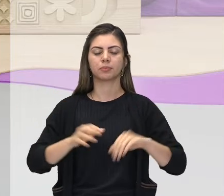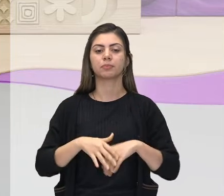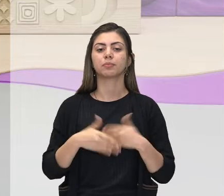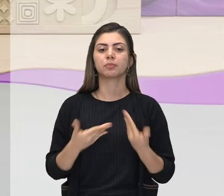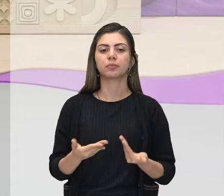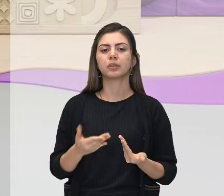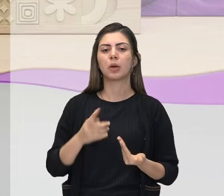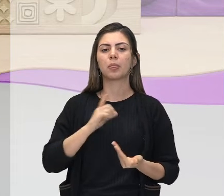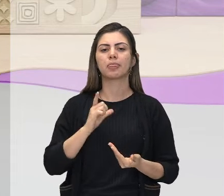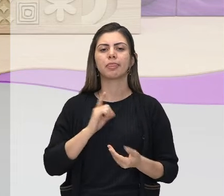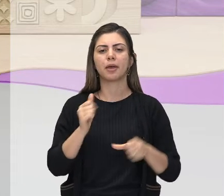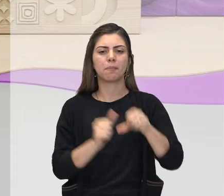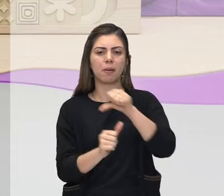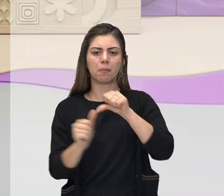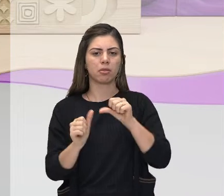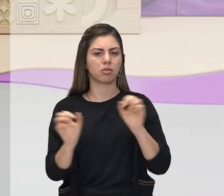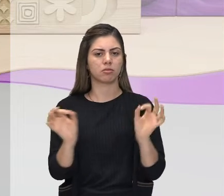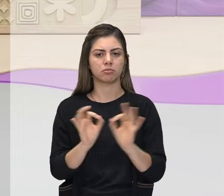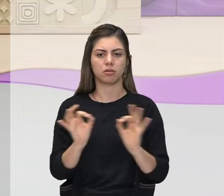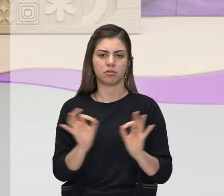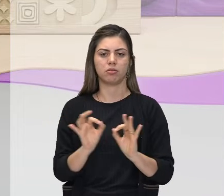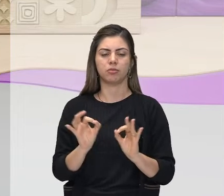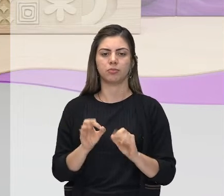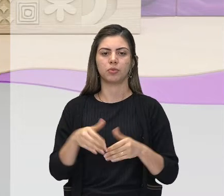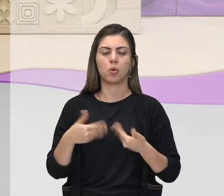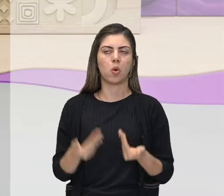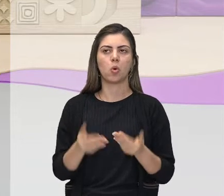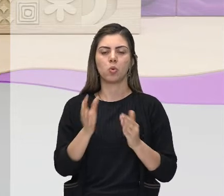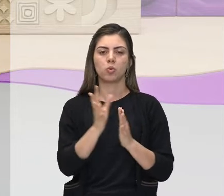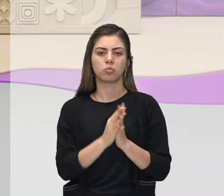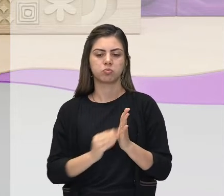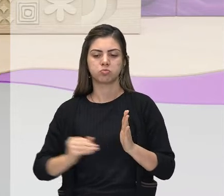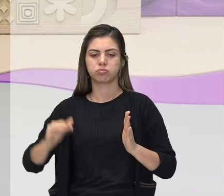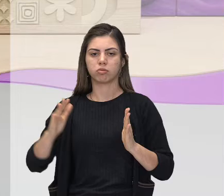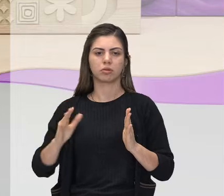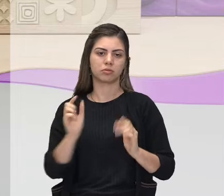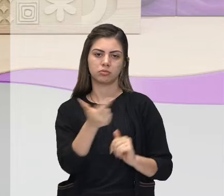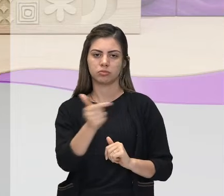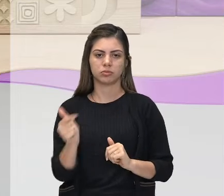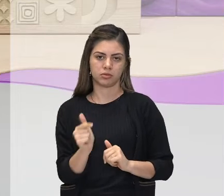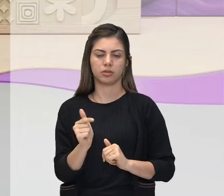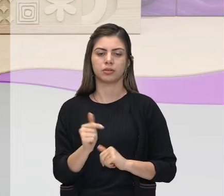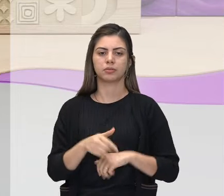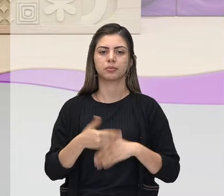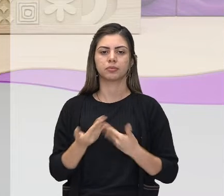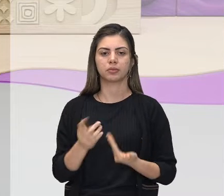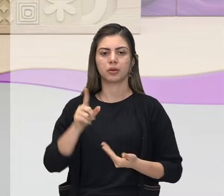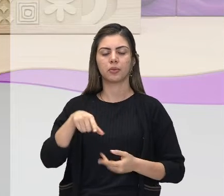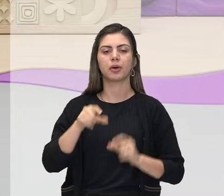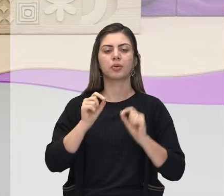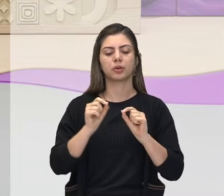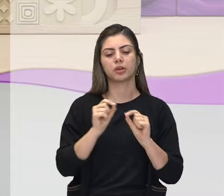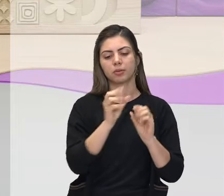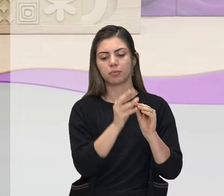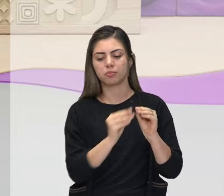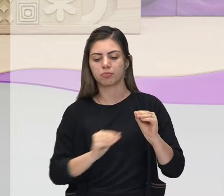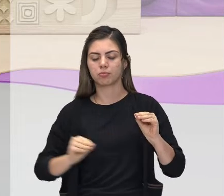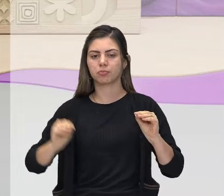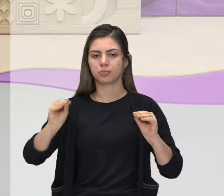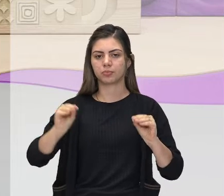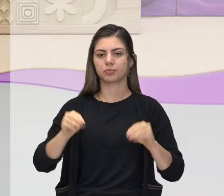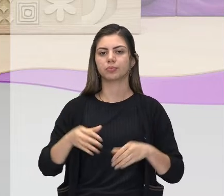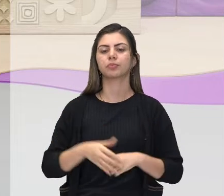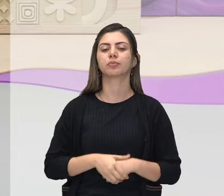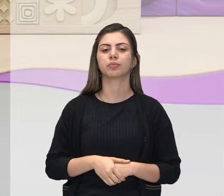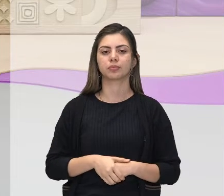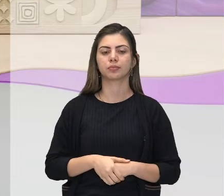uma rotação, né, ou uma reflexão, tá? Então, sem rodar ou sem refletir, tá? Veremos agora aí